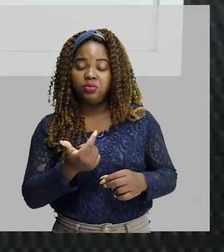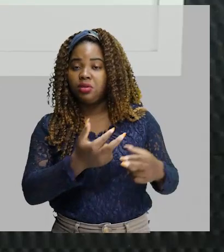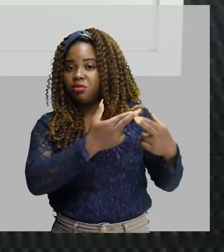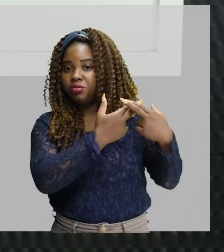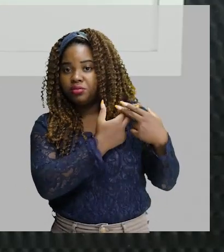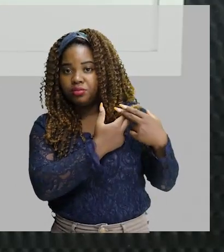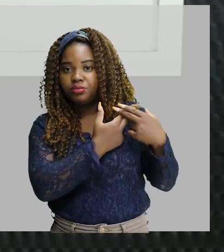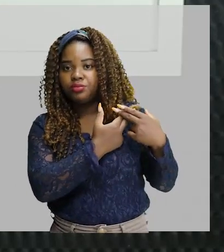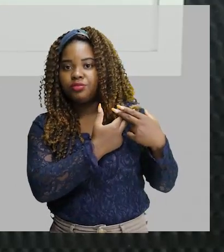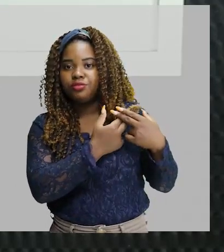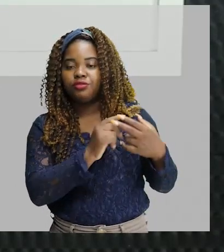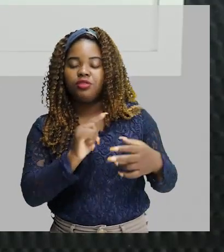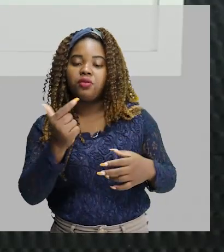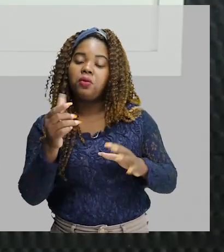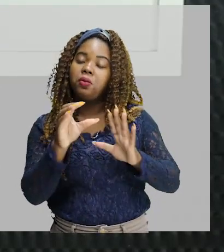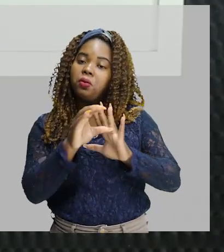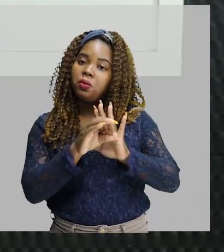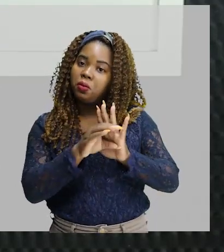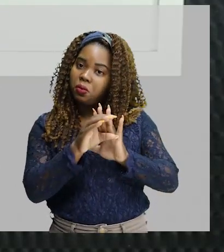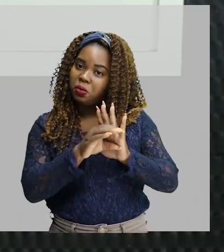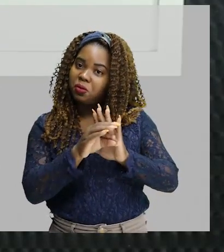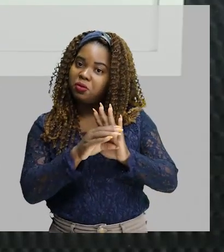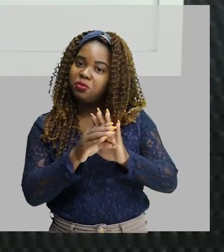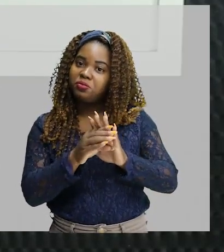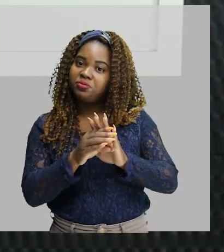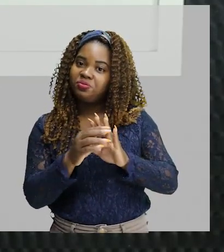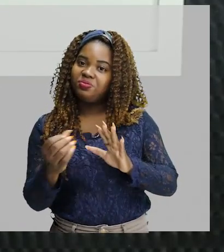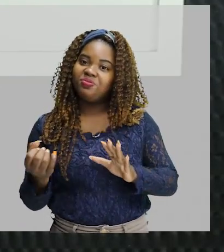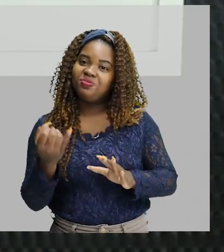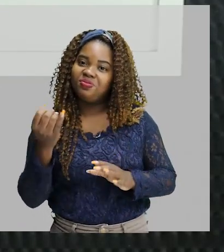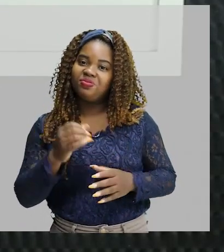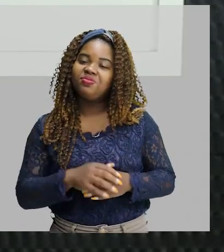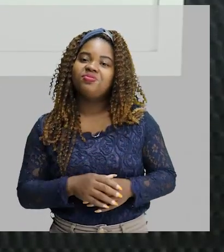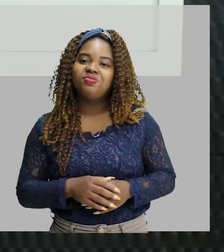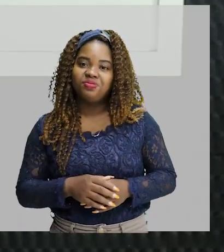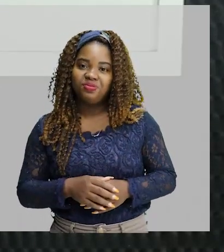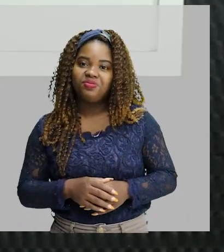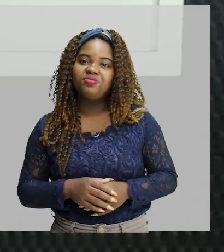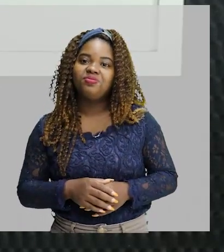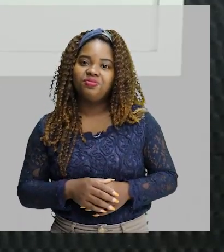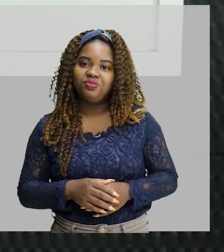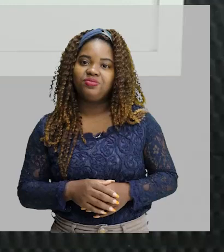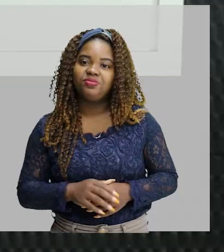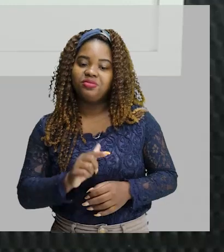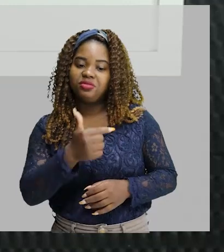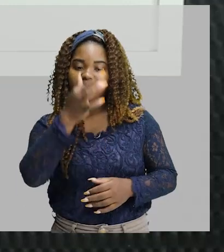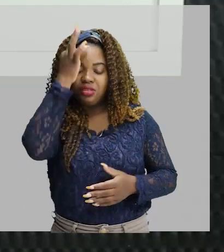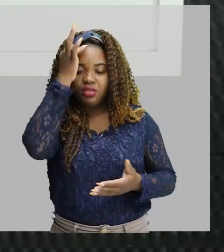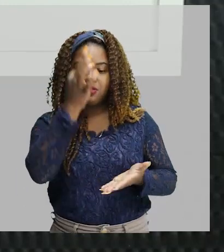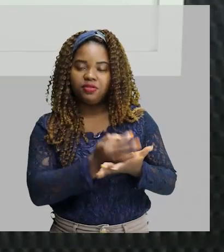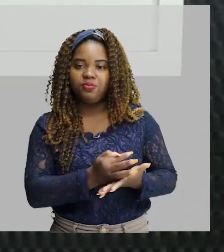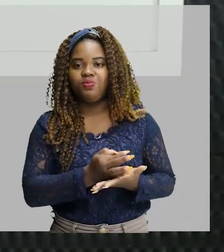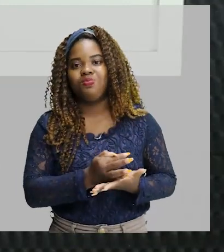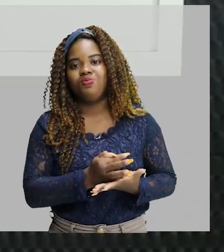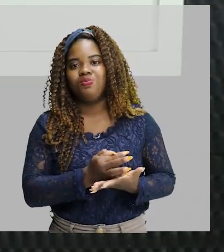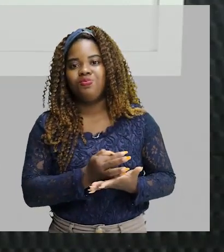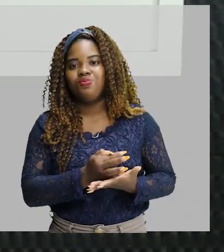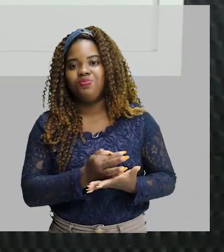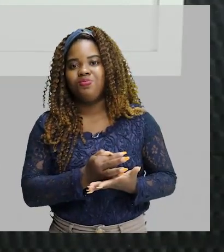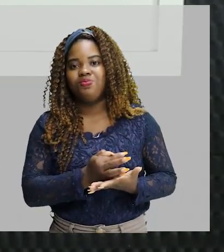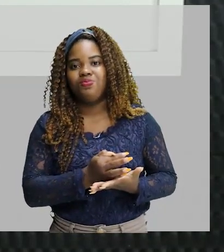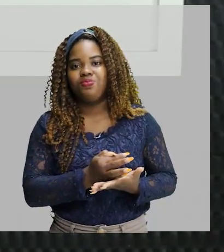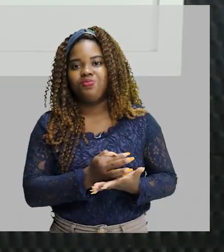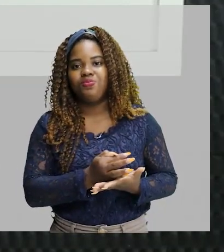você entra num outro conceito sartriano que é muito interessante, que é a má-fé. Você está agindo de má-fé. Tá? Você